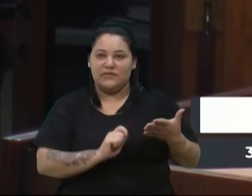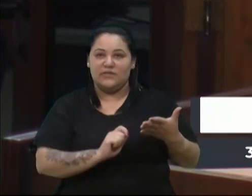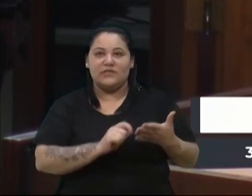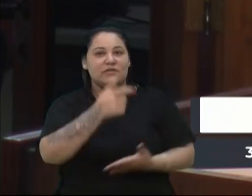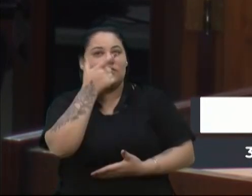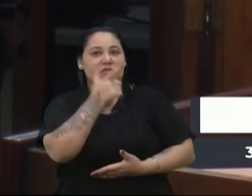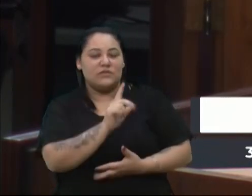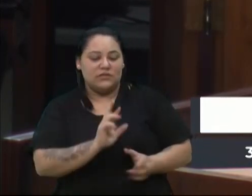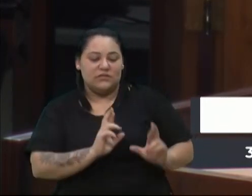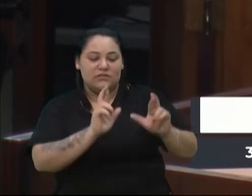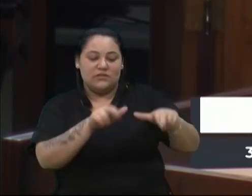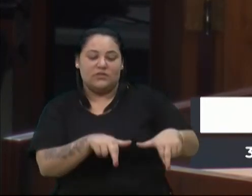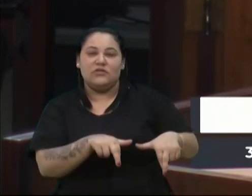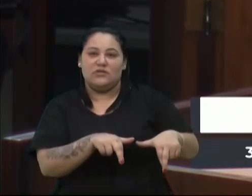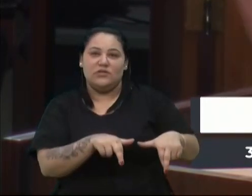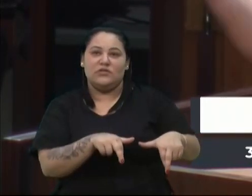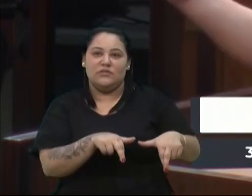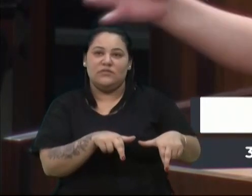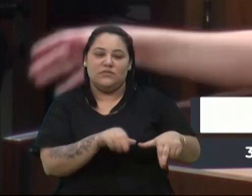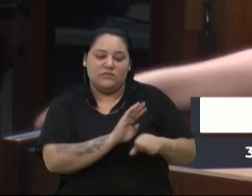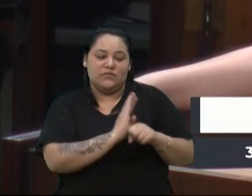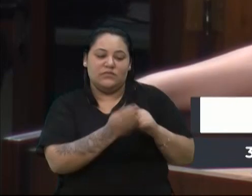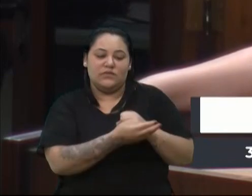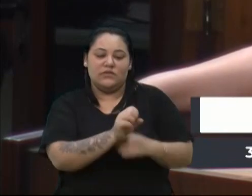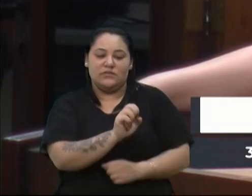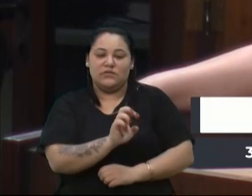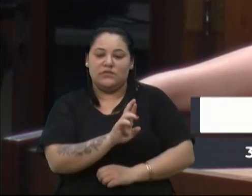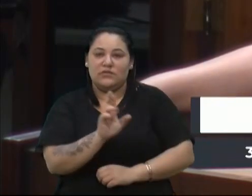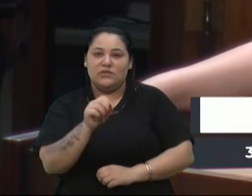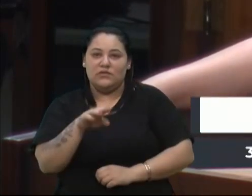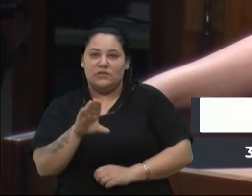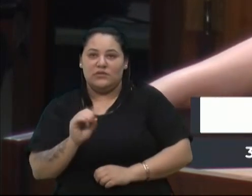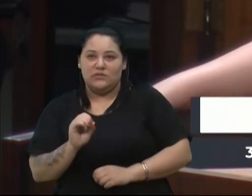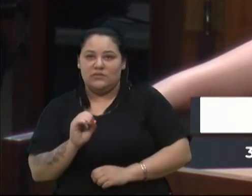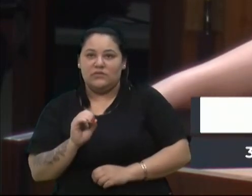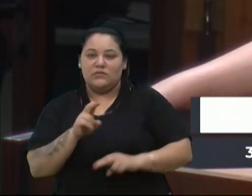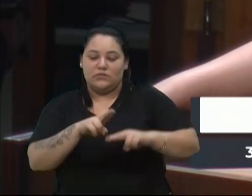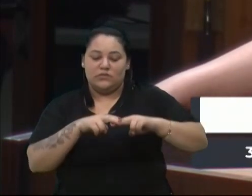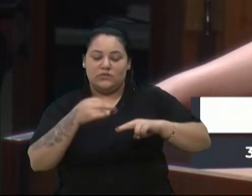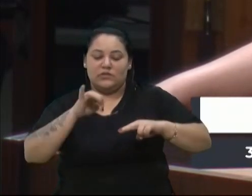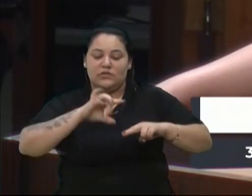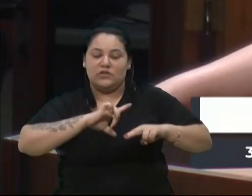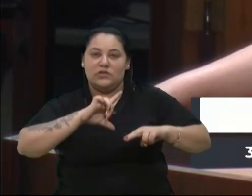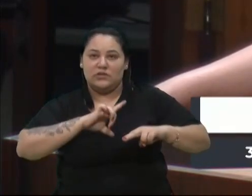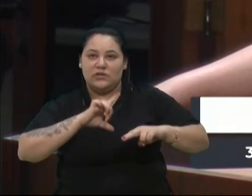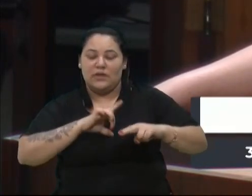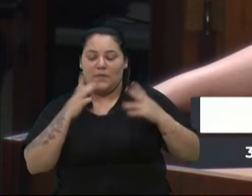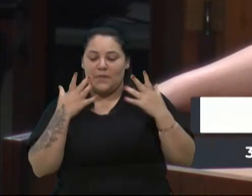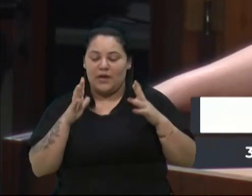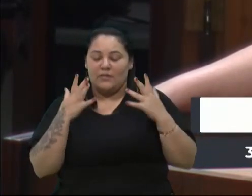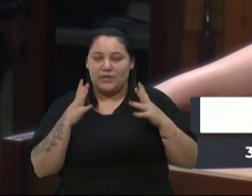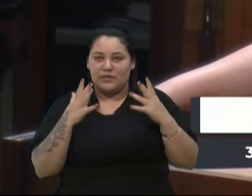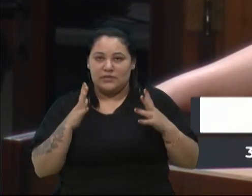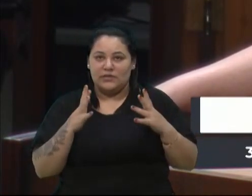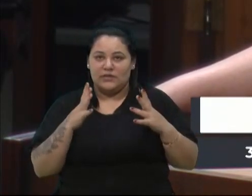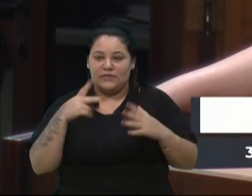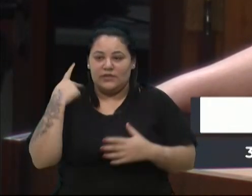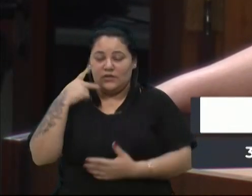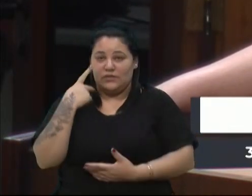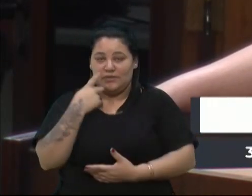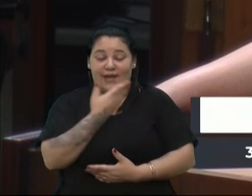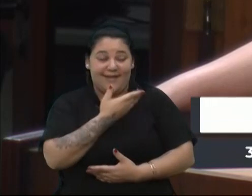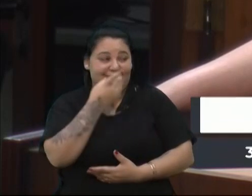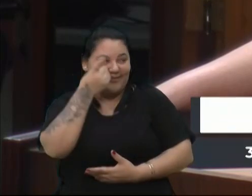a região Serrano. Então, é isso, quando a gente tem que parabenizar, vereador Lucas Gil, o